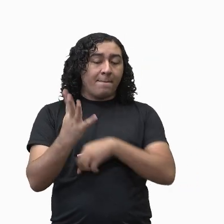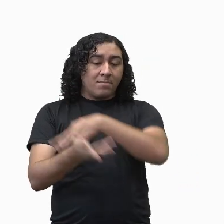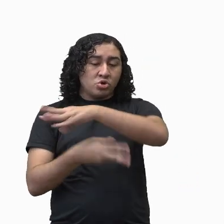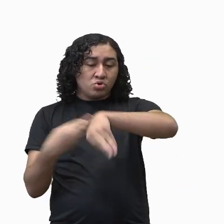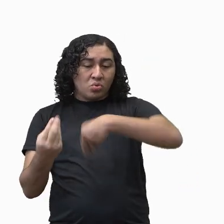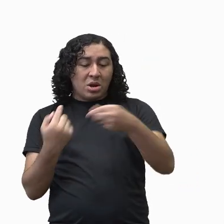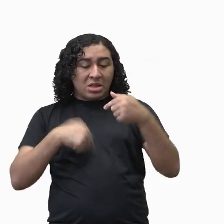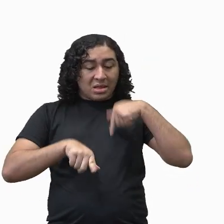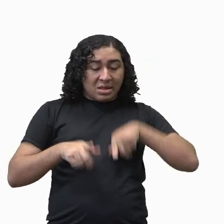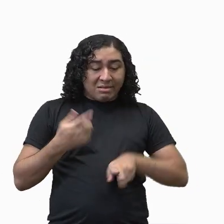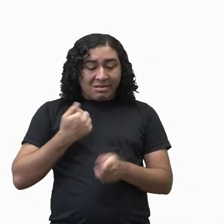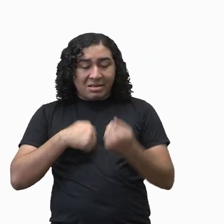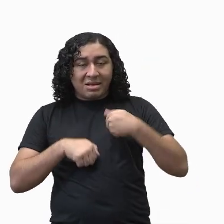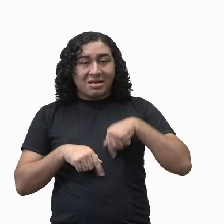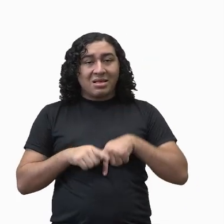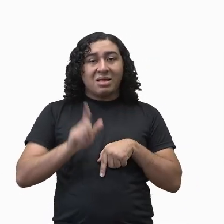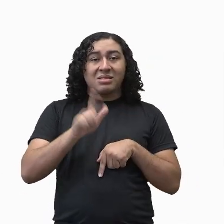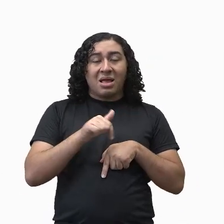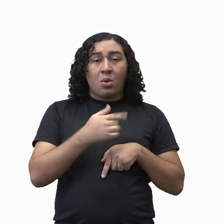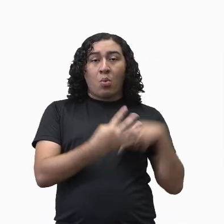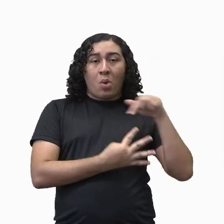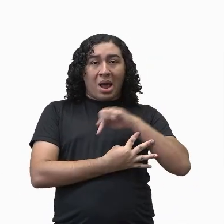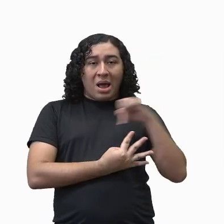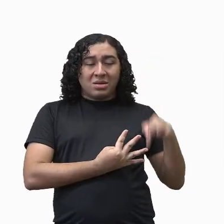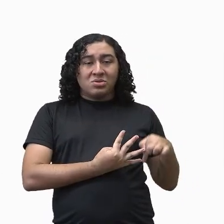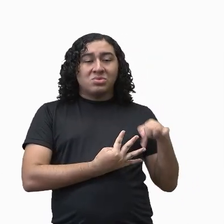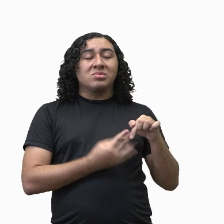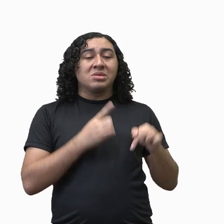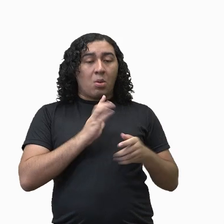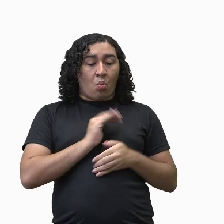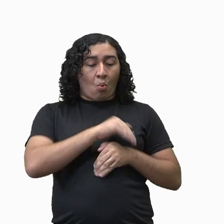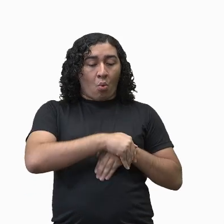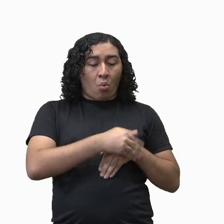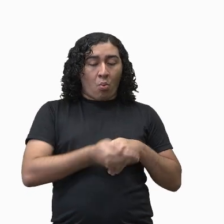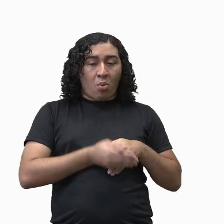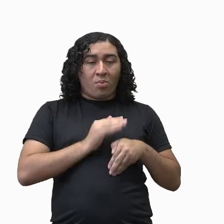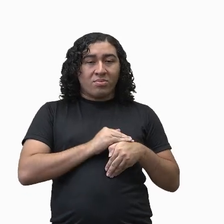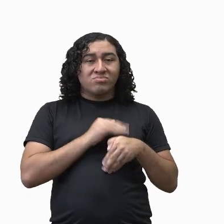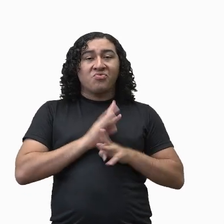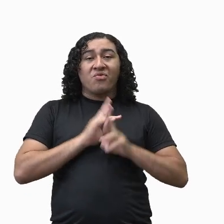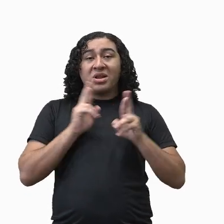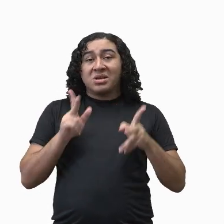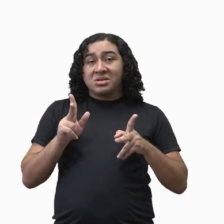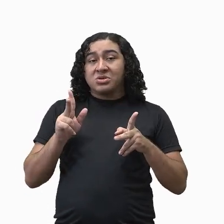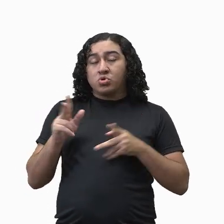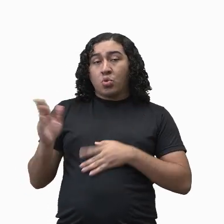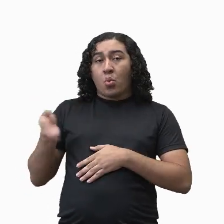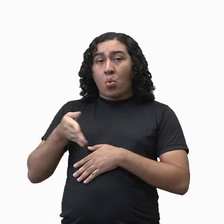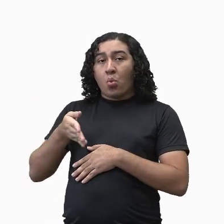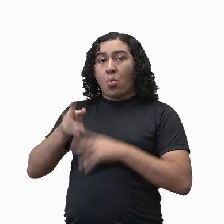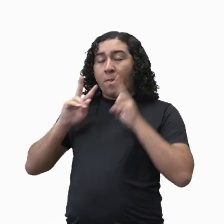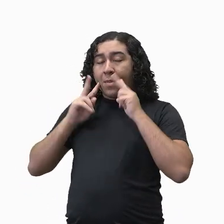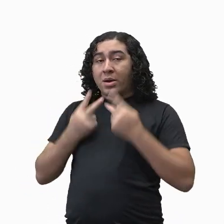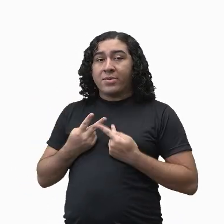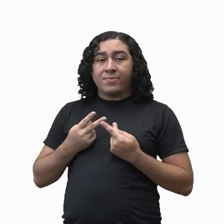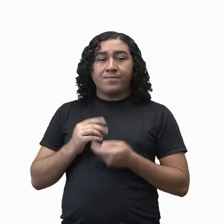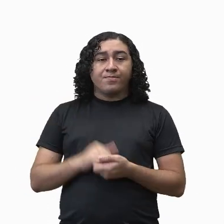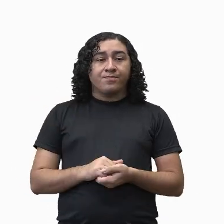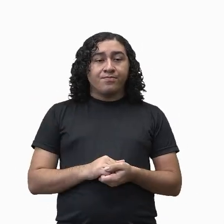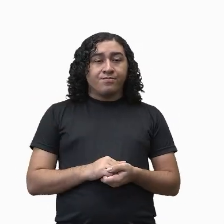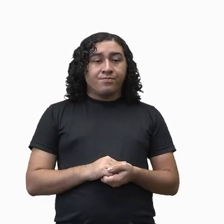circulação completa com 4 cavidades, fazendo mais uma vez a comparação com o coração humano. E a